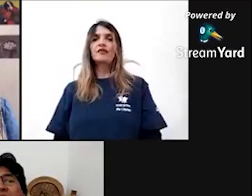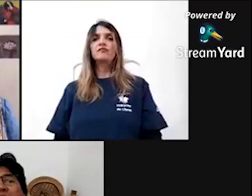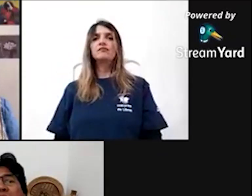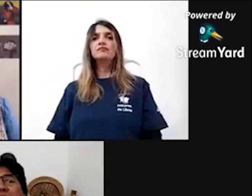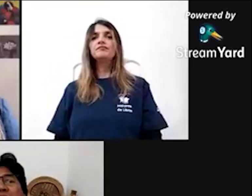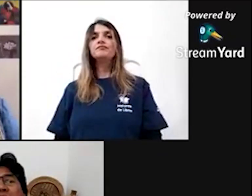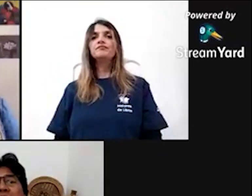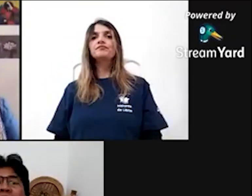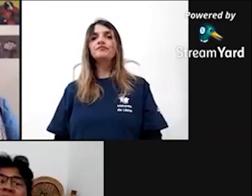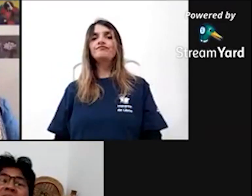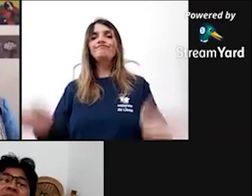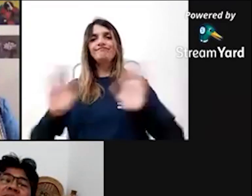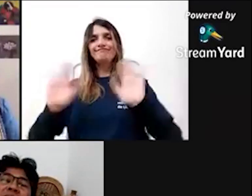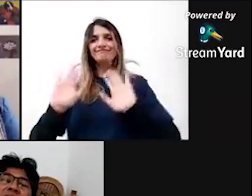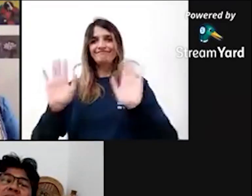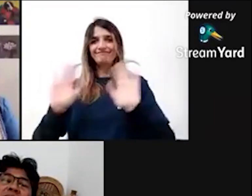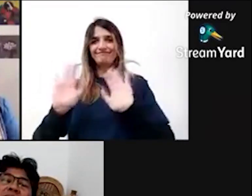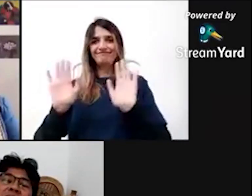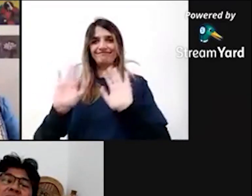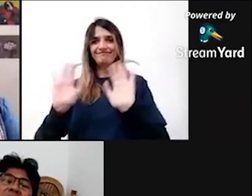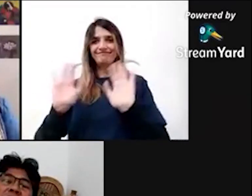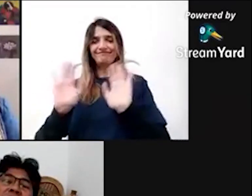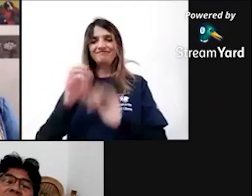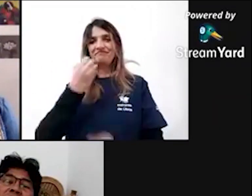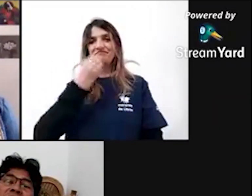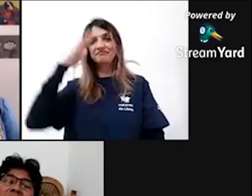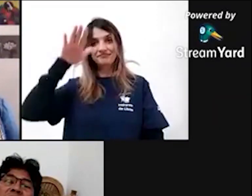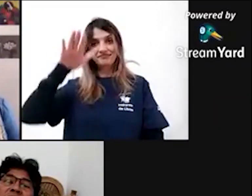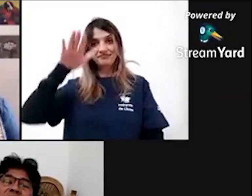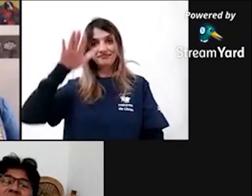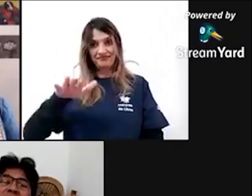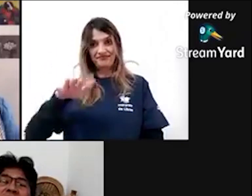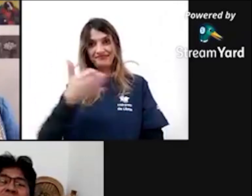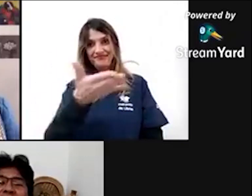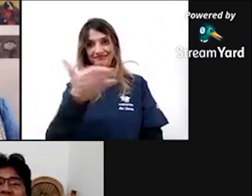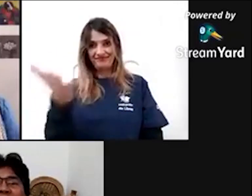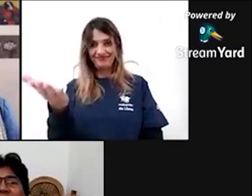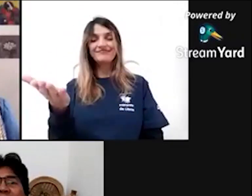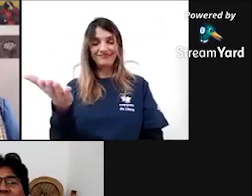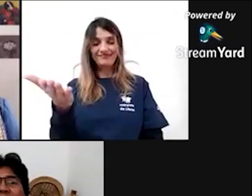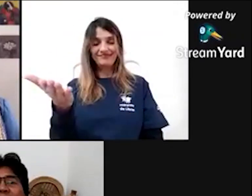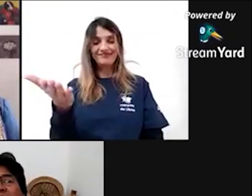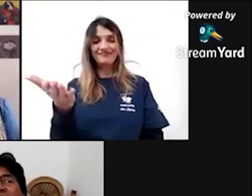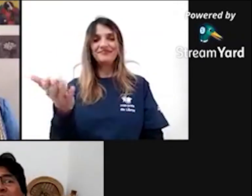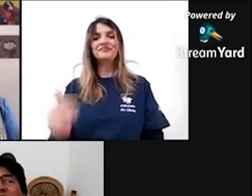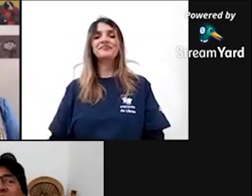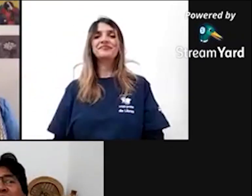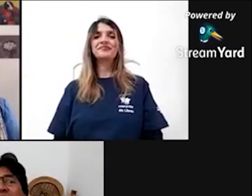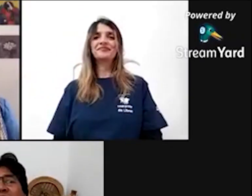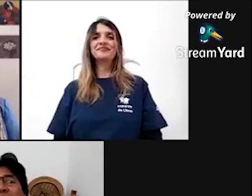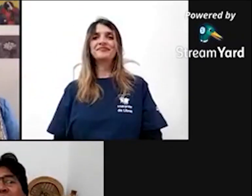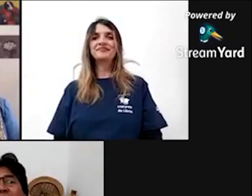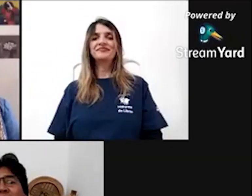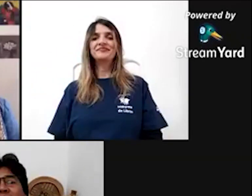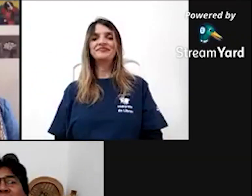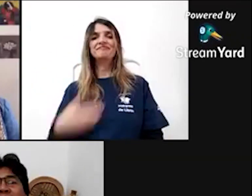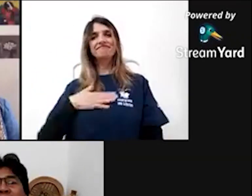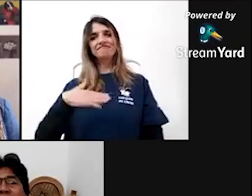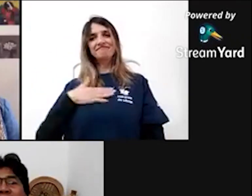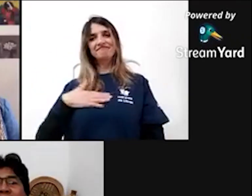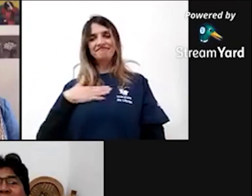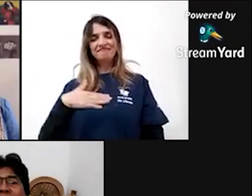Olá, pessoal, muito boa tarde a todas e todos. Realmente é um prazer